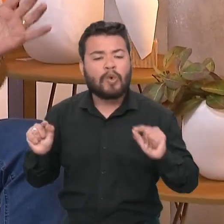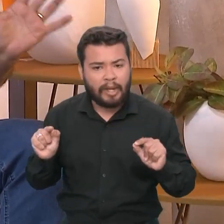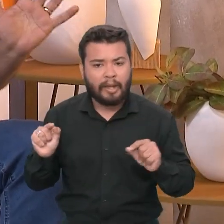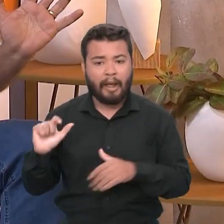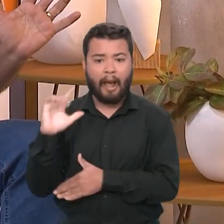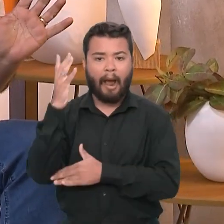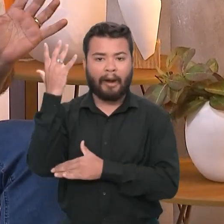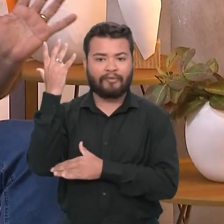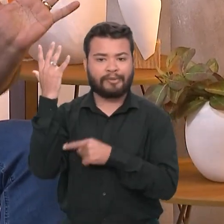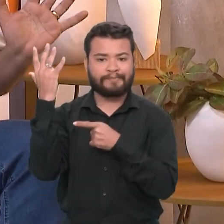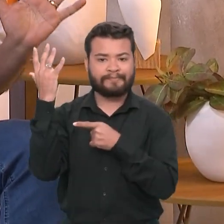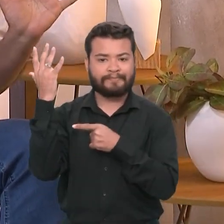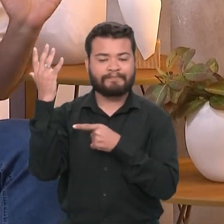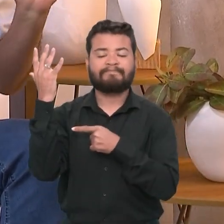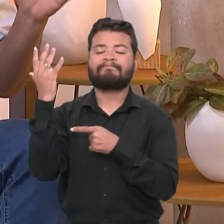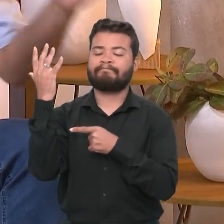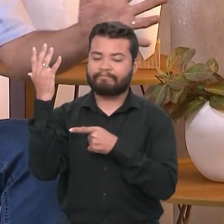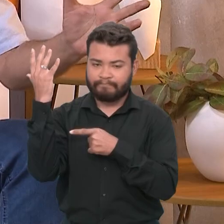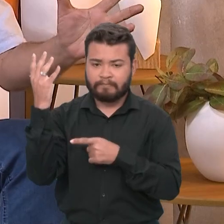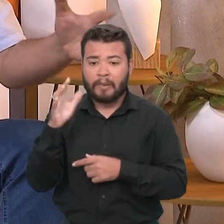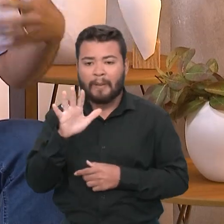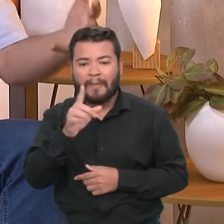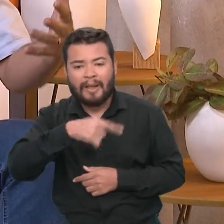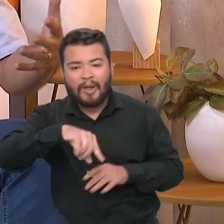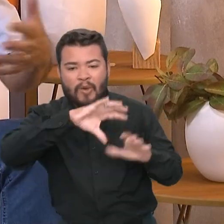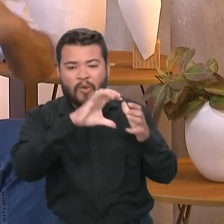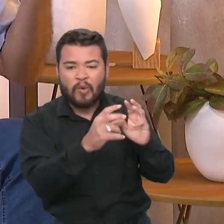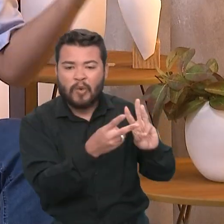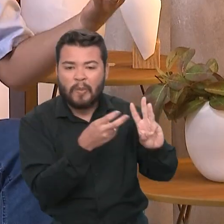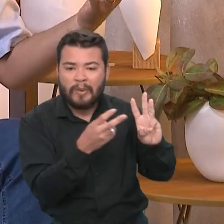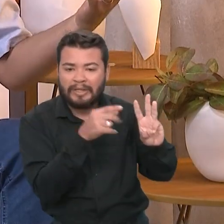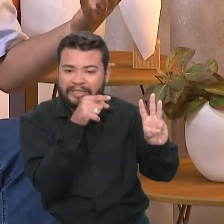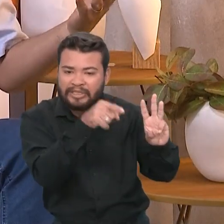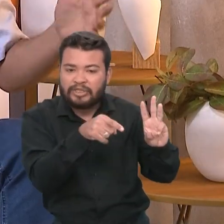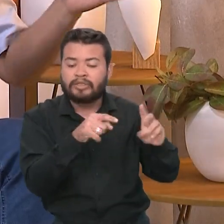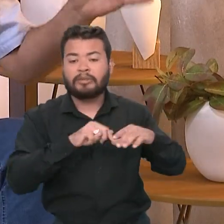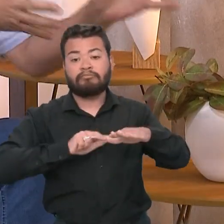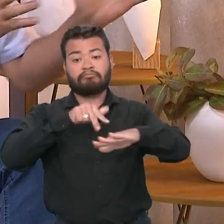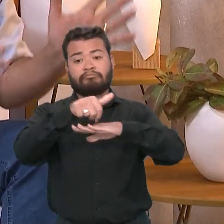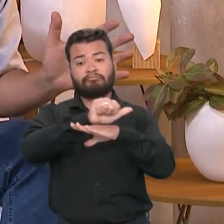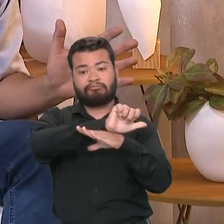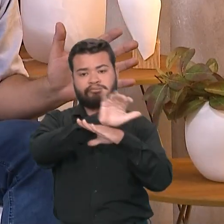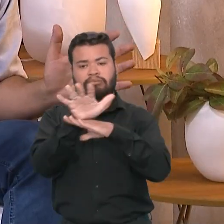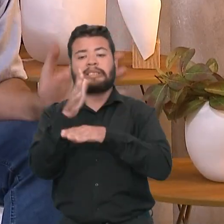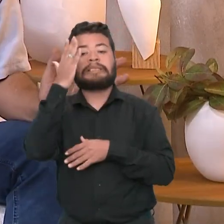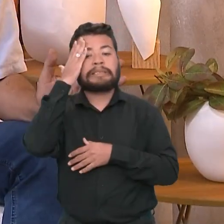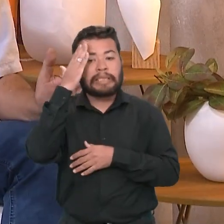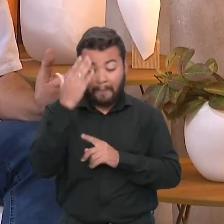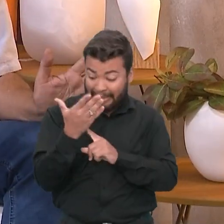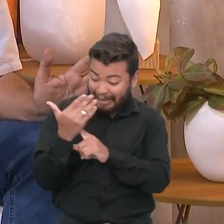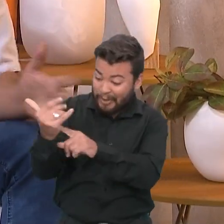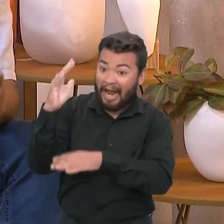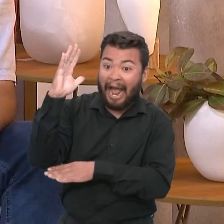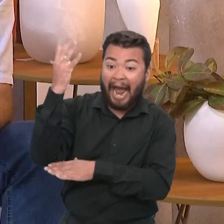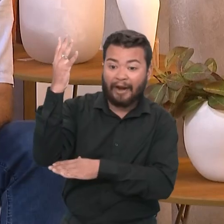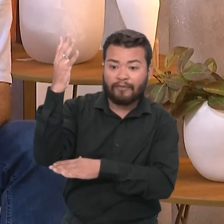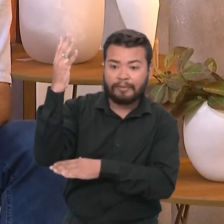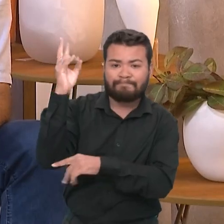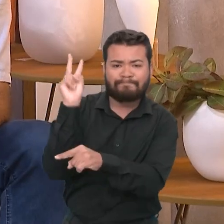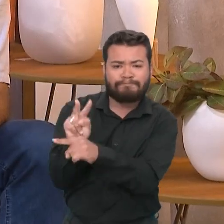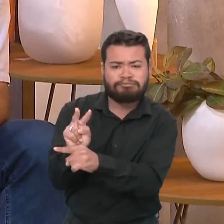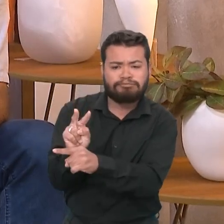que acontece basicamente é que o indígena está muito mais preparado, os povos originários historicamente, em preservar essa tecnologia chamada árvore, porque o